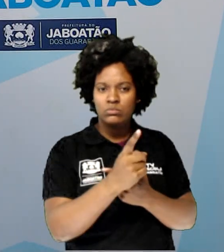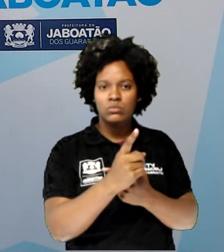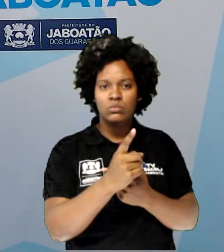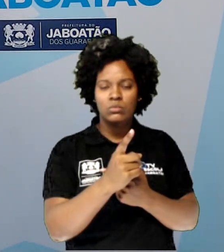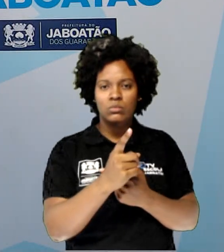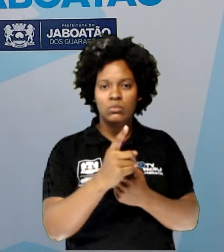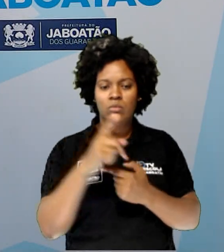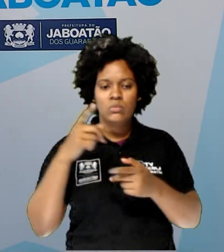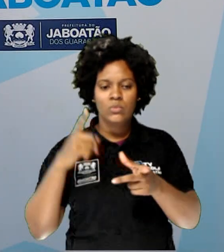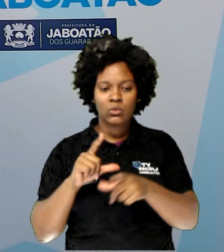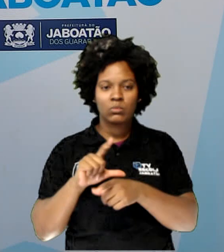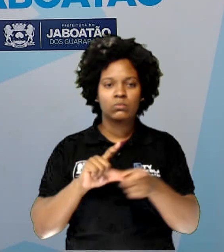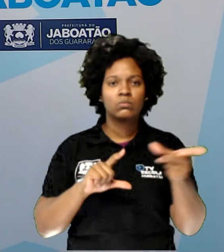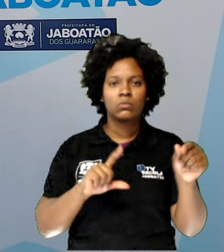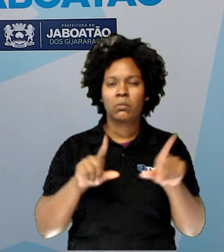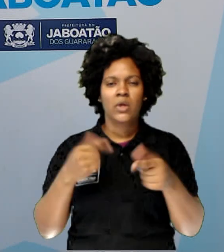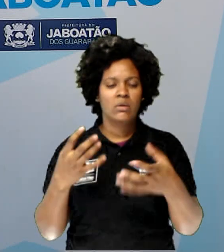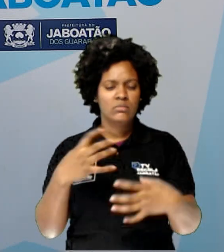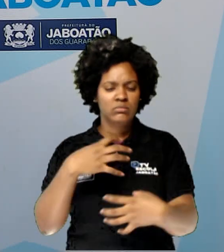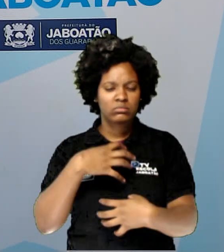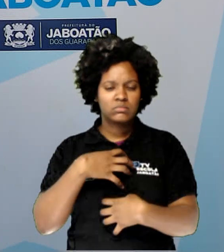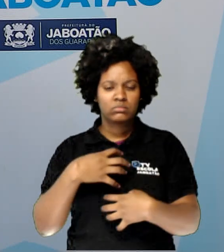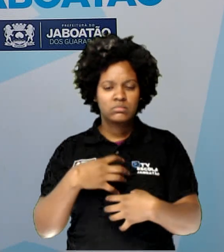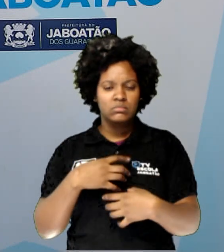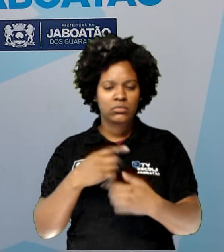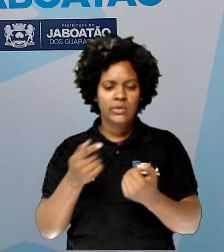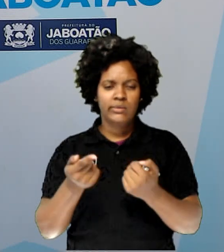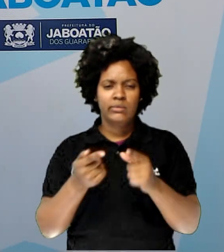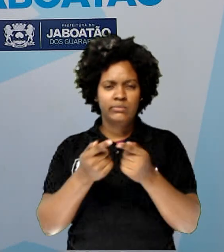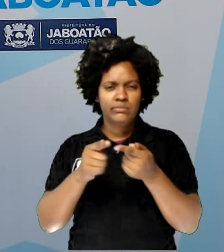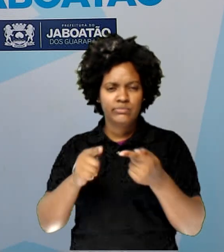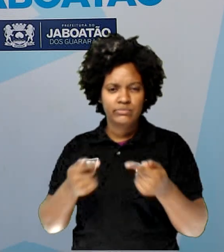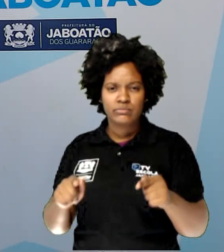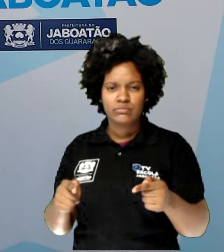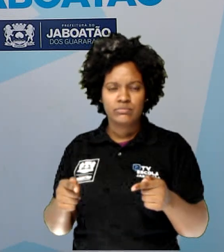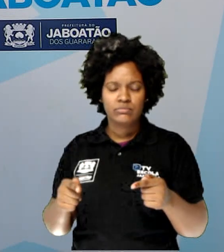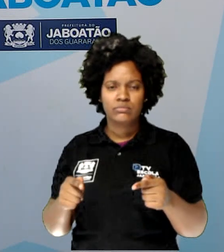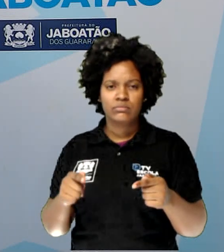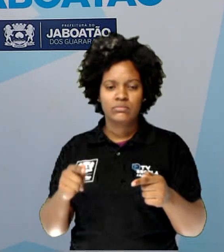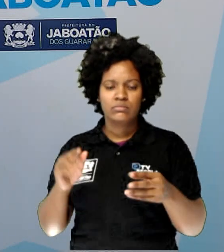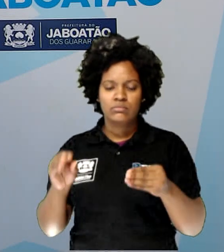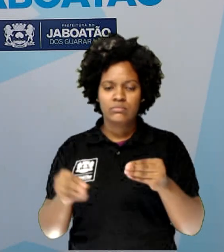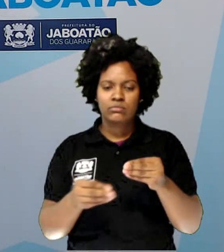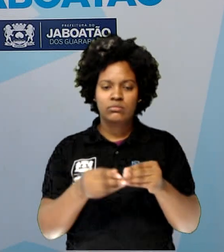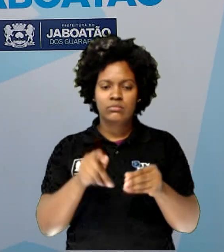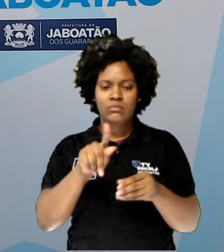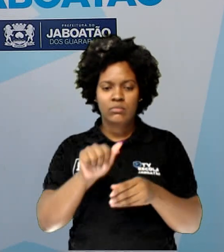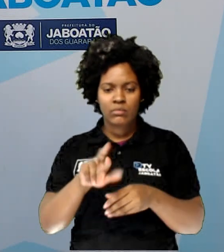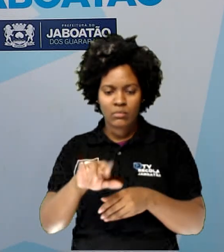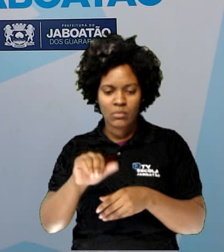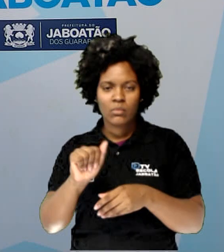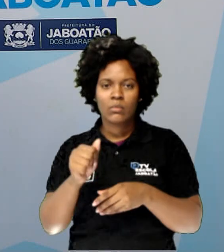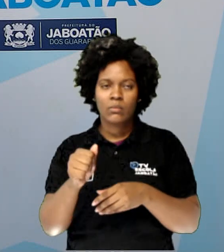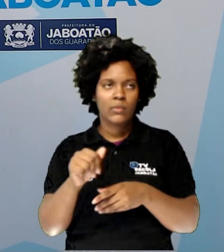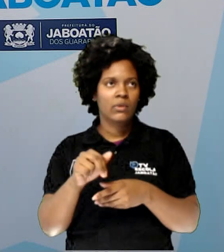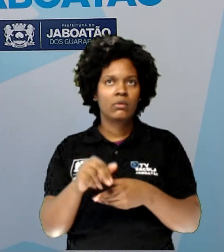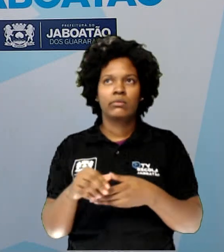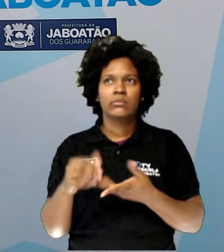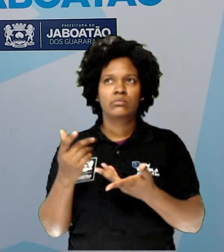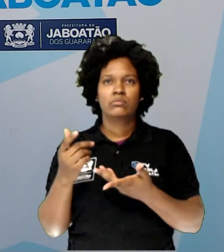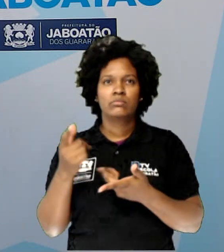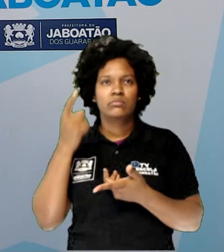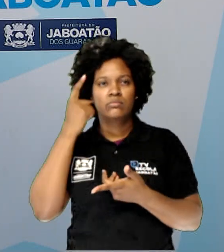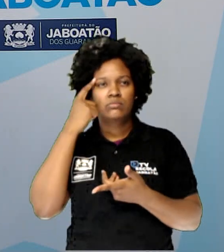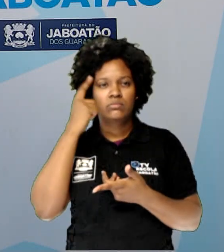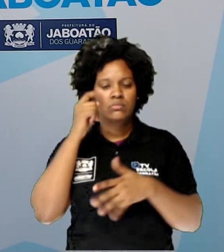lugar. Só que, semanticamente falando, a gramática admite que o emprego do para dê uma ideia de deslocamento